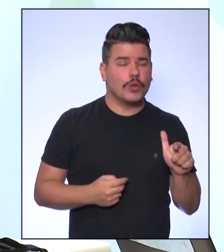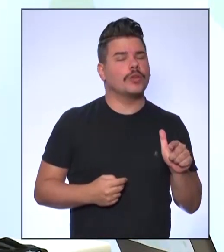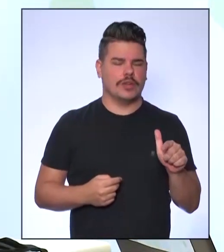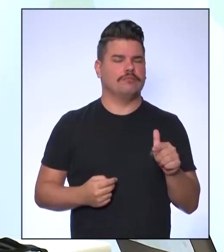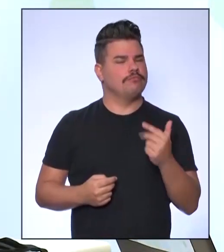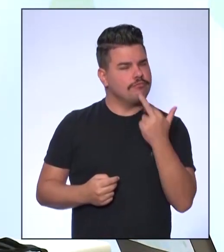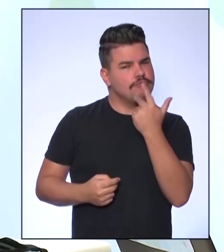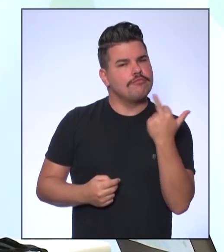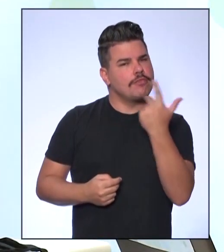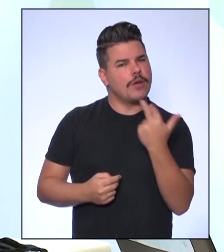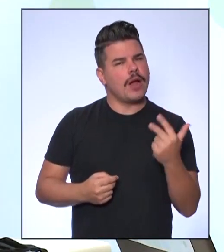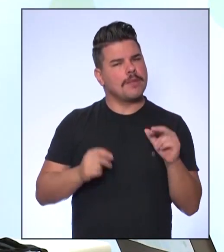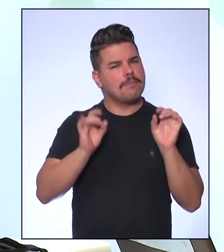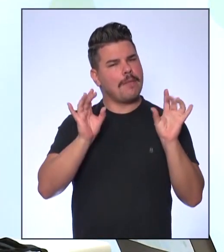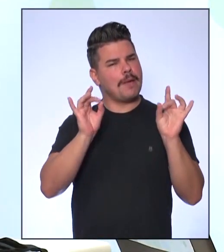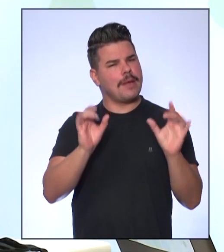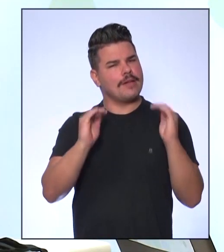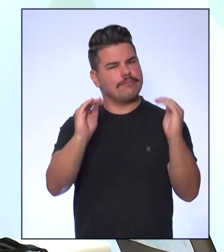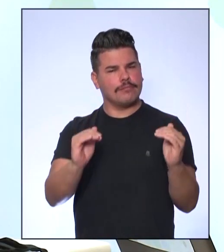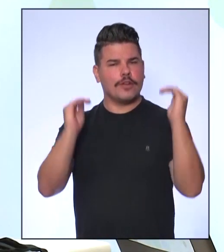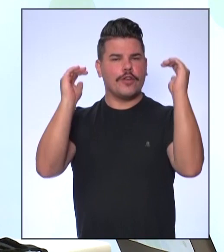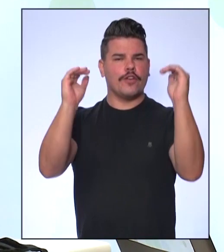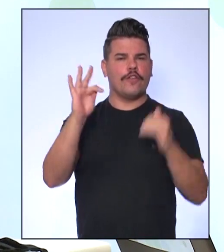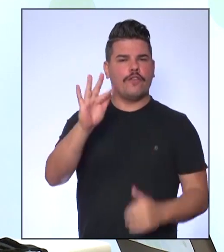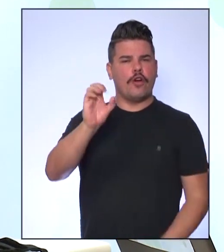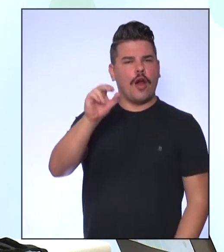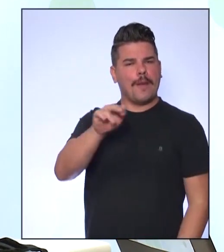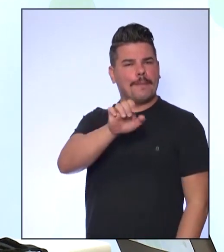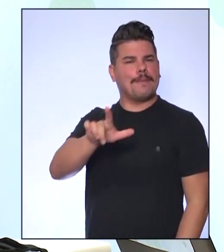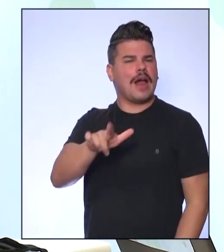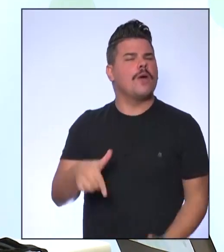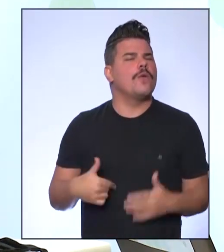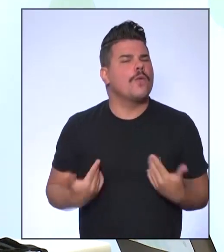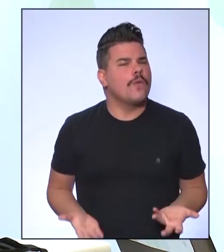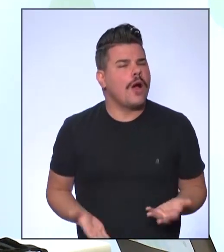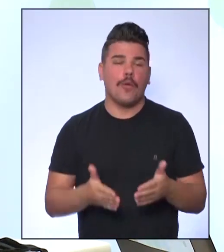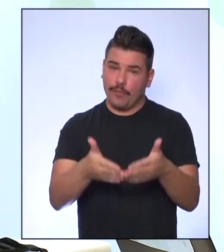formal neste meme? Por